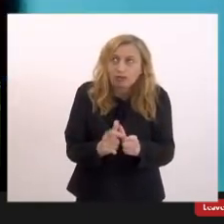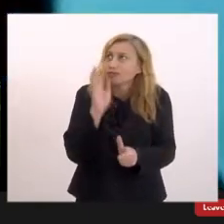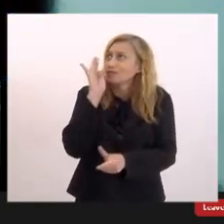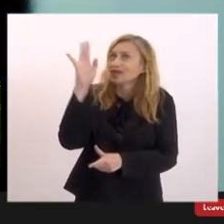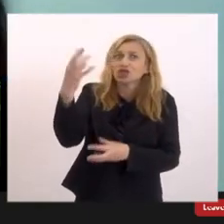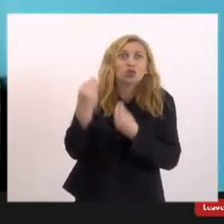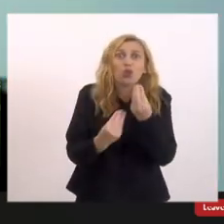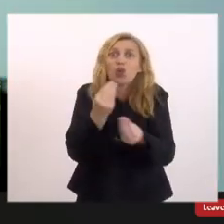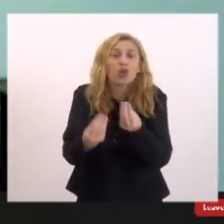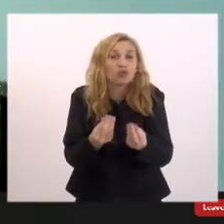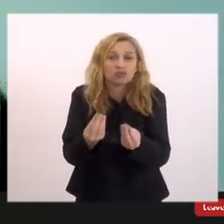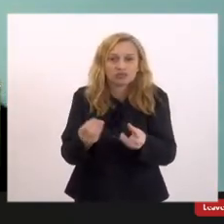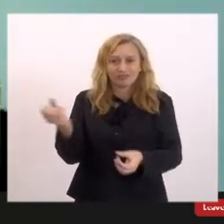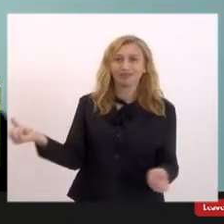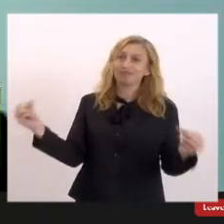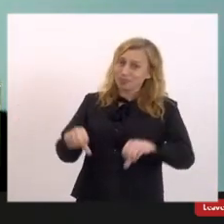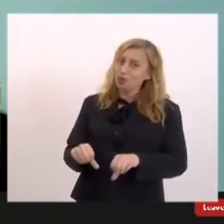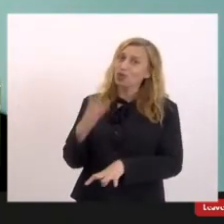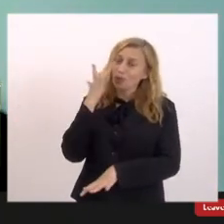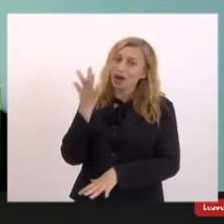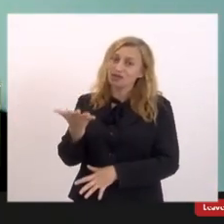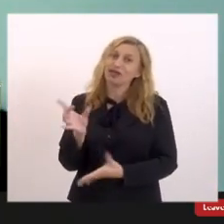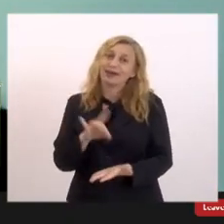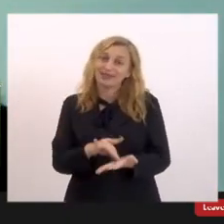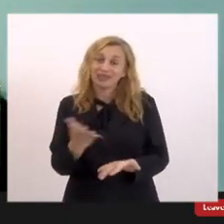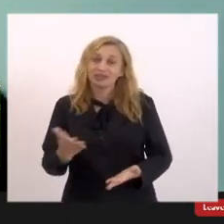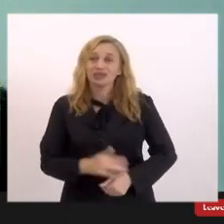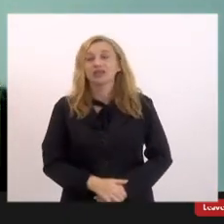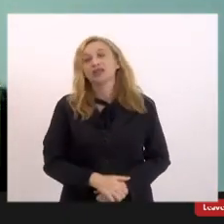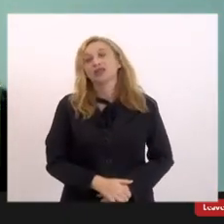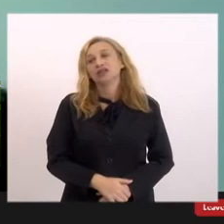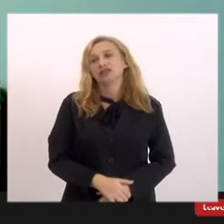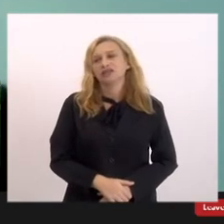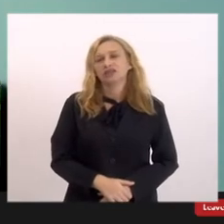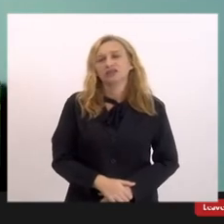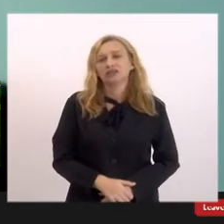deve ser muito pior, né? Essa realidade. E